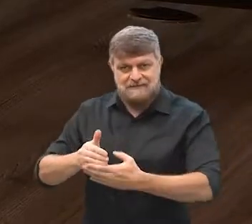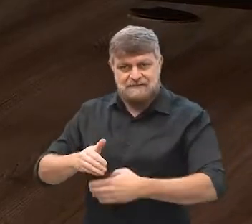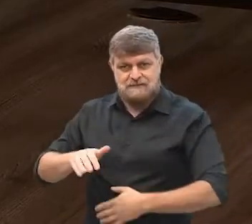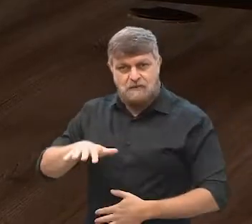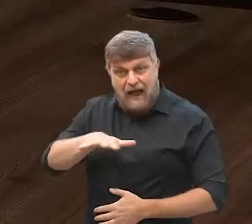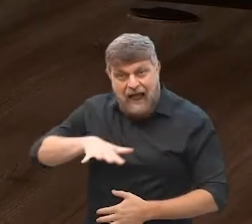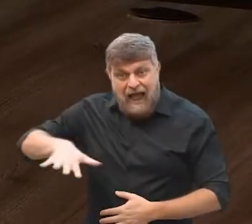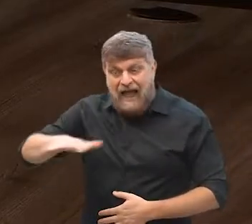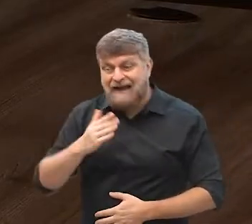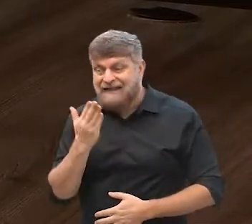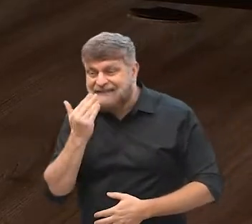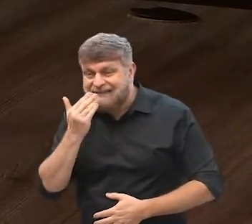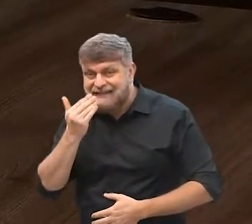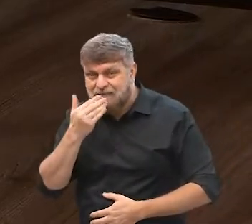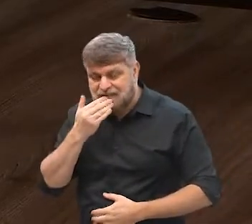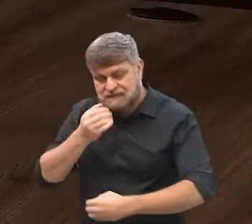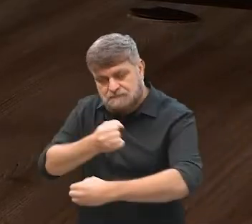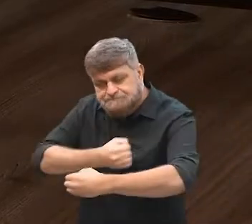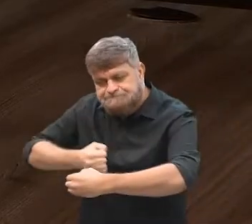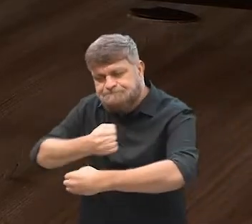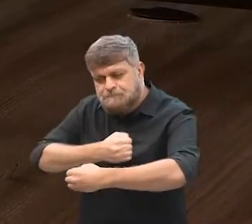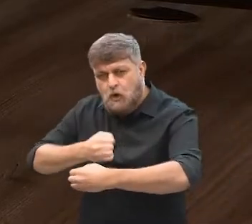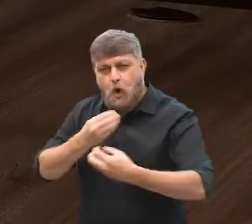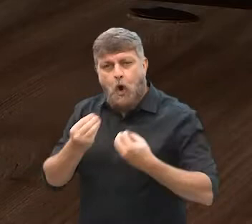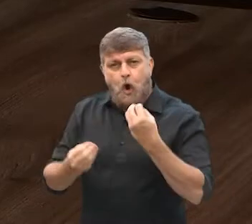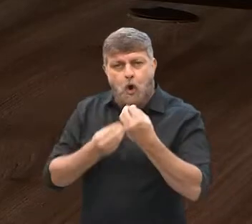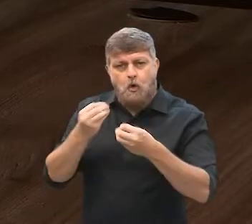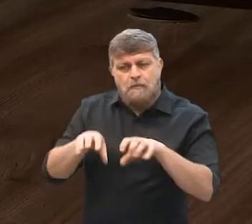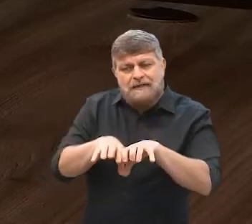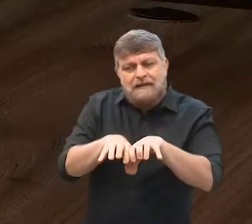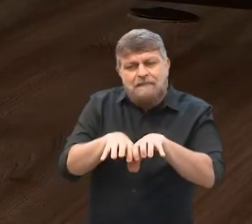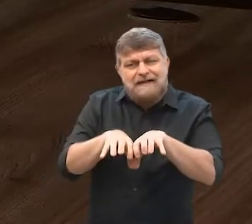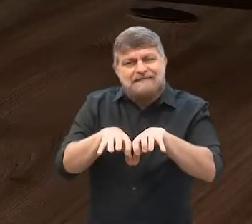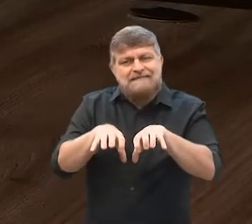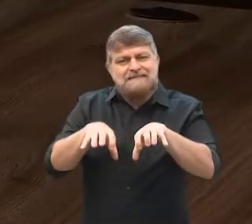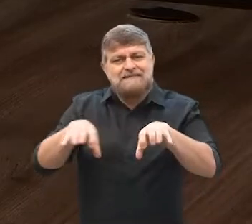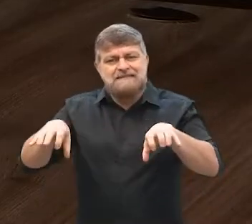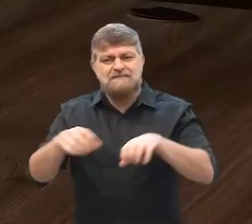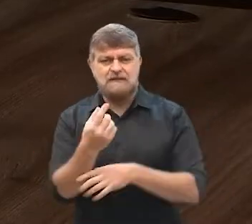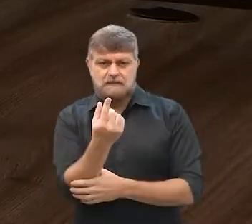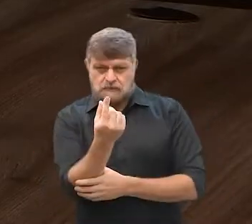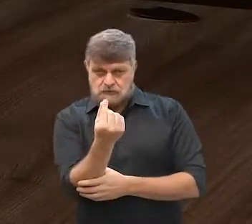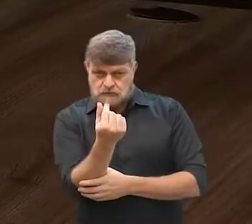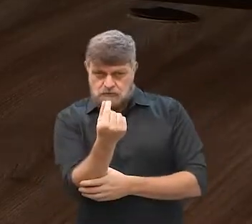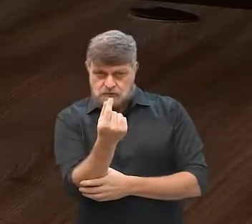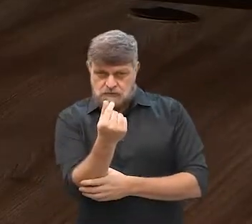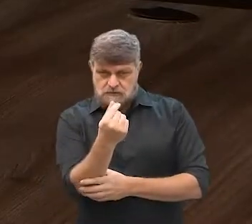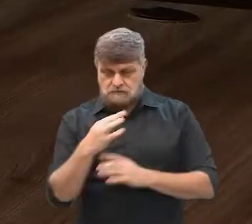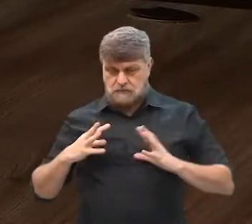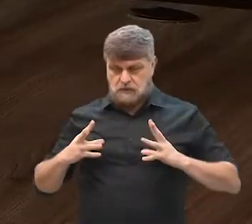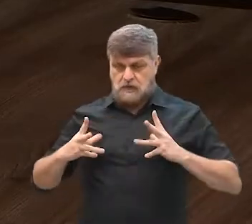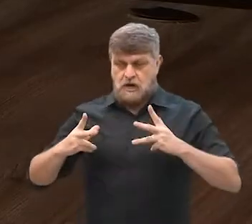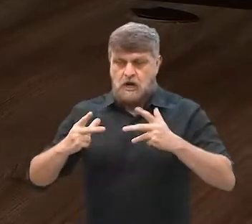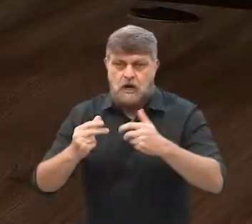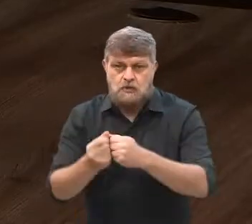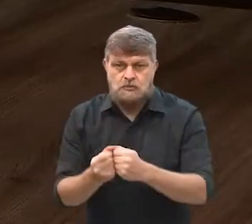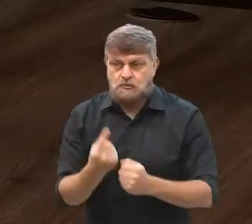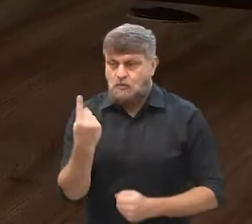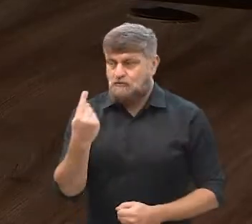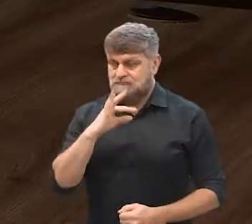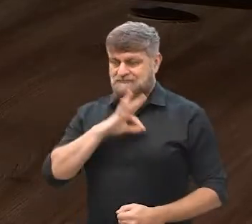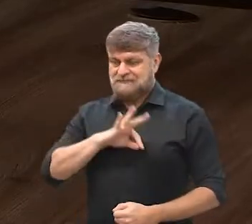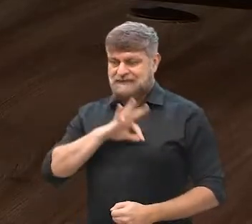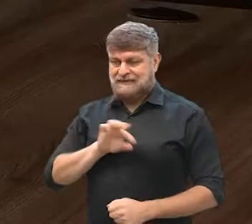alimentação, como então a gente consegue pensar em dividir esse dinheiro para que tudo não entre num orçamento